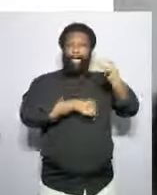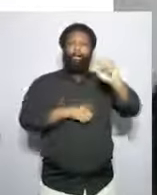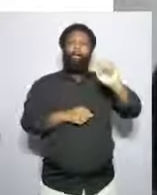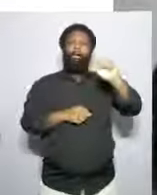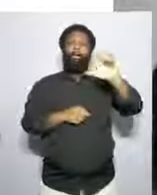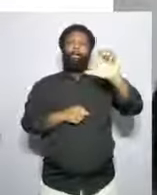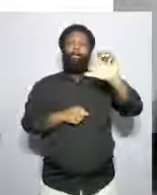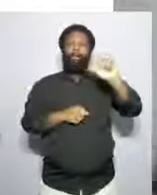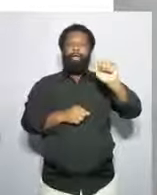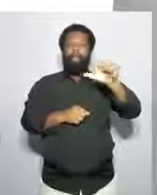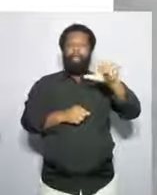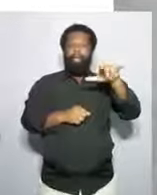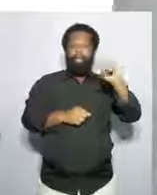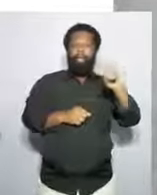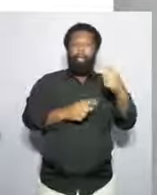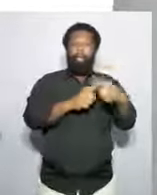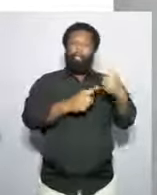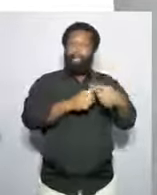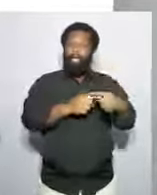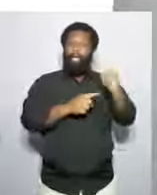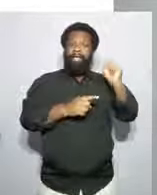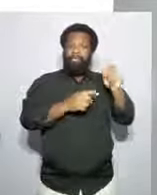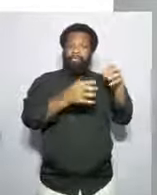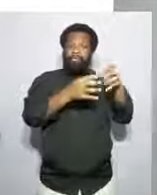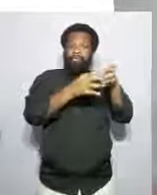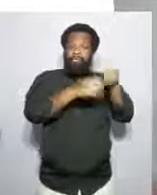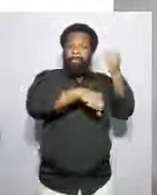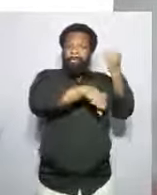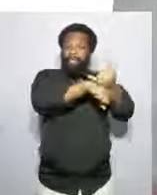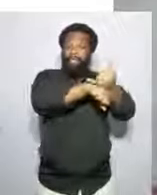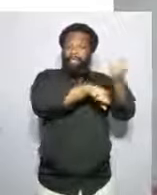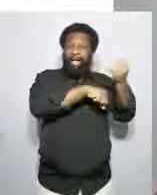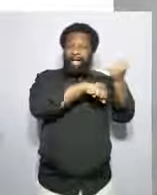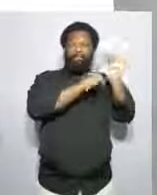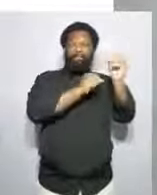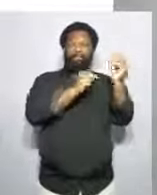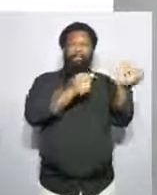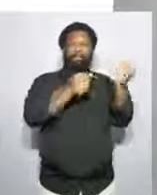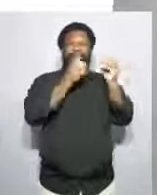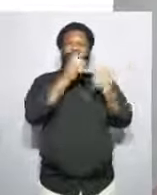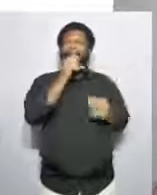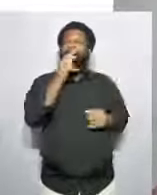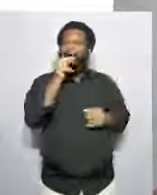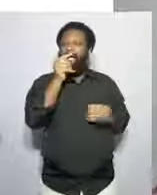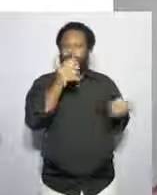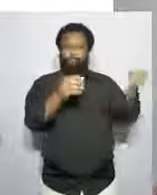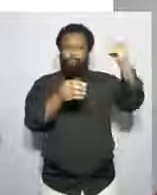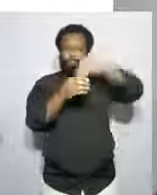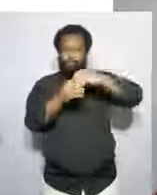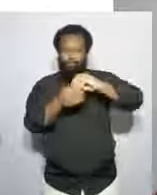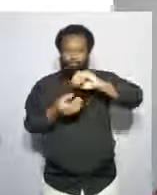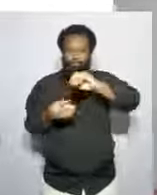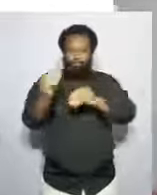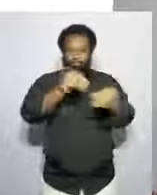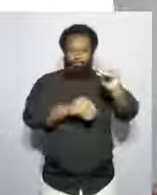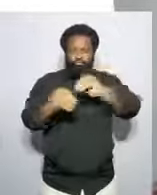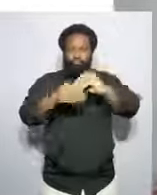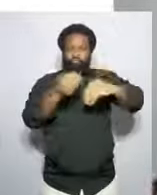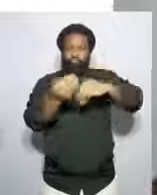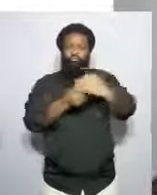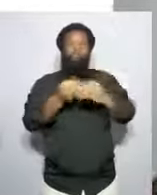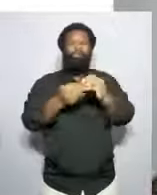justamente, pessoal, porque esses metais, quando eles são colocados em água, quando eles reagem com água, eles